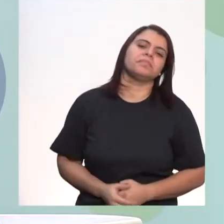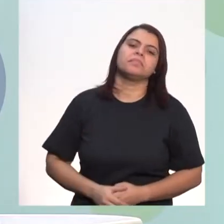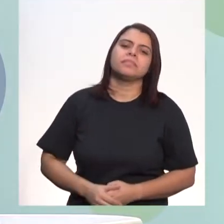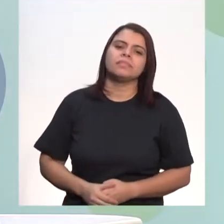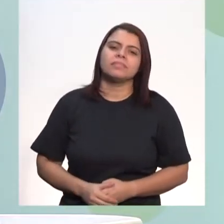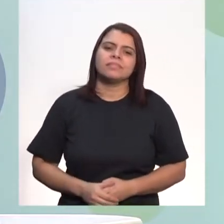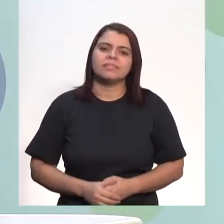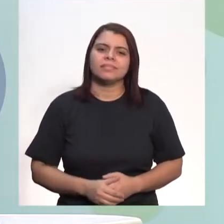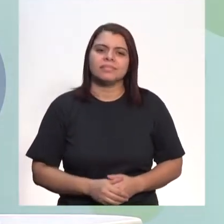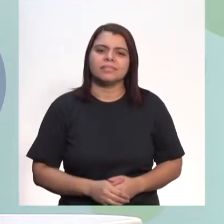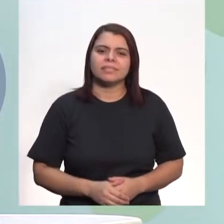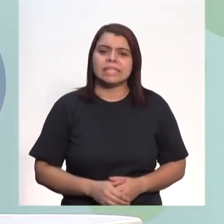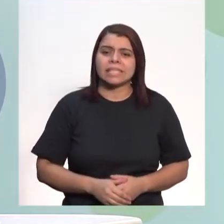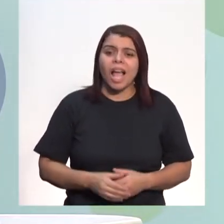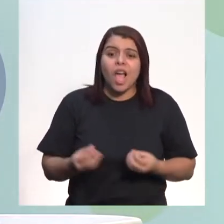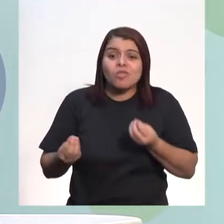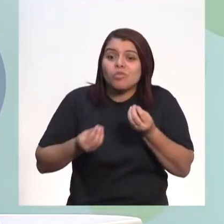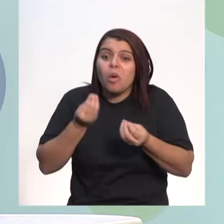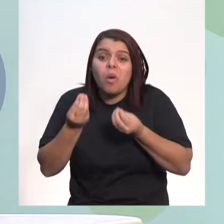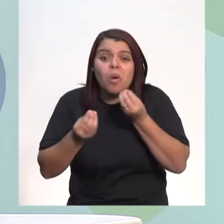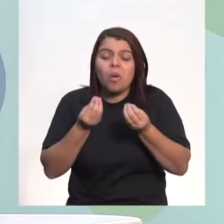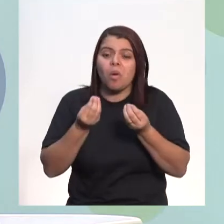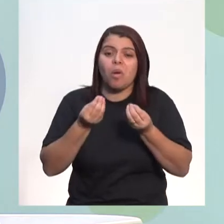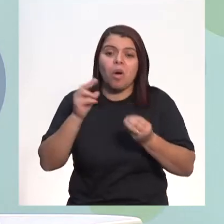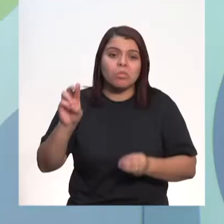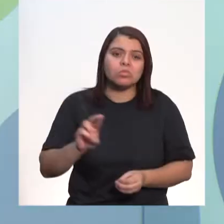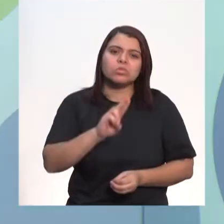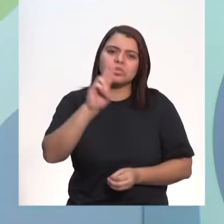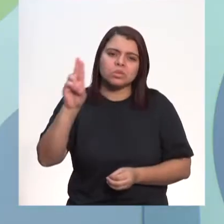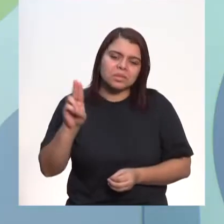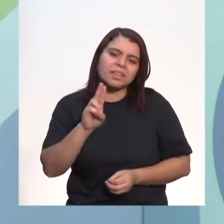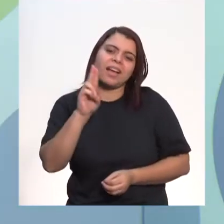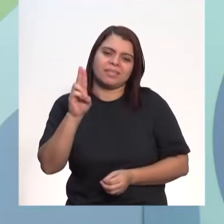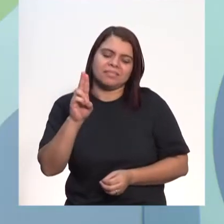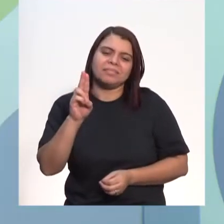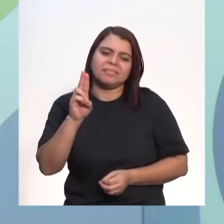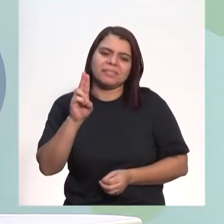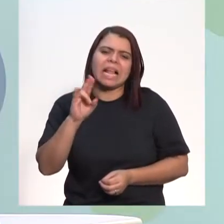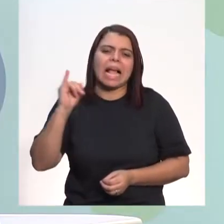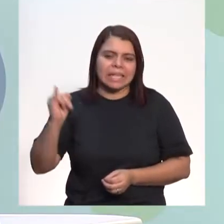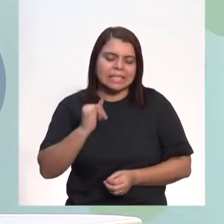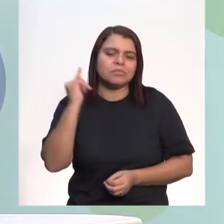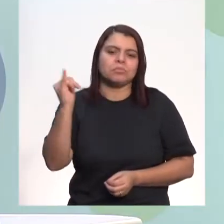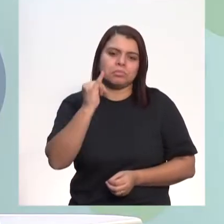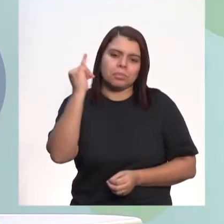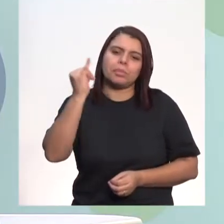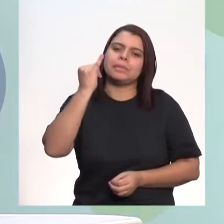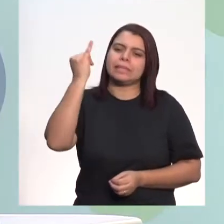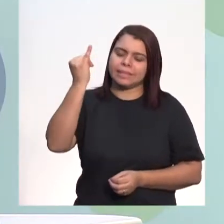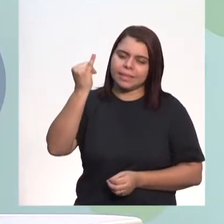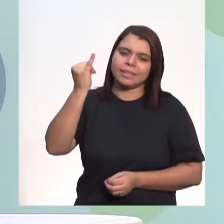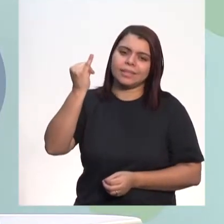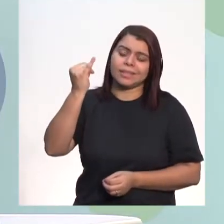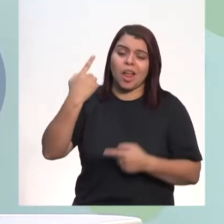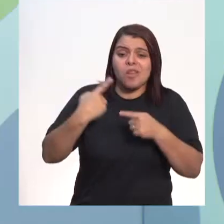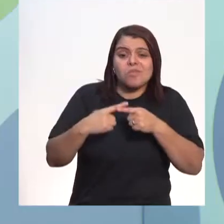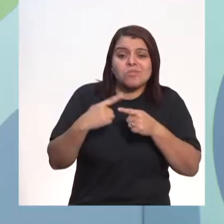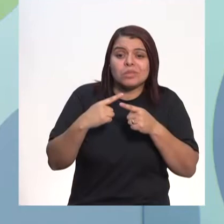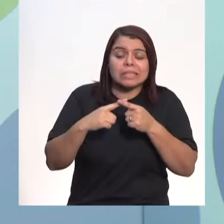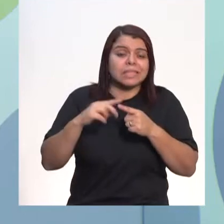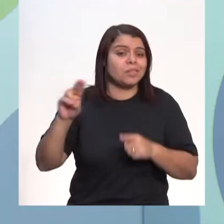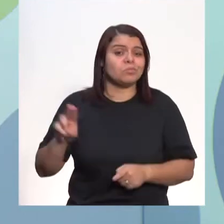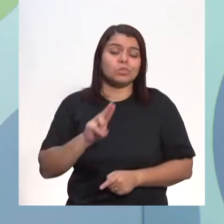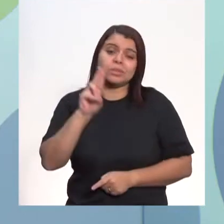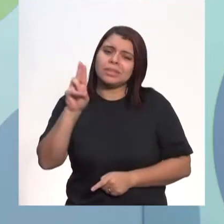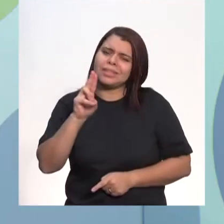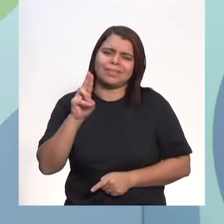Essa de como acessar, como criar uma reunião, com certeza é extremamente importante, porque nós estamos utilizando muito, com certeza